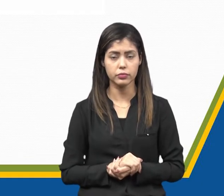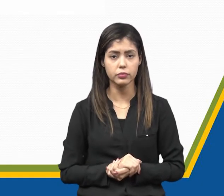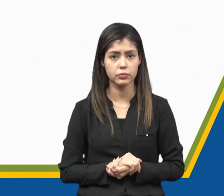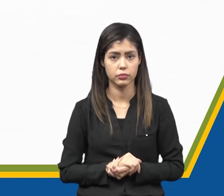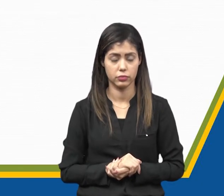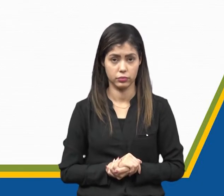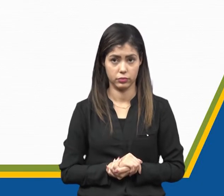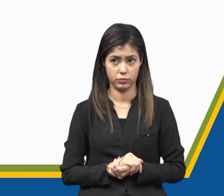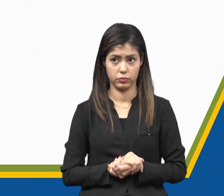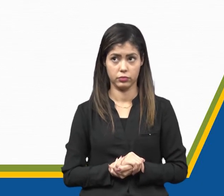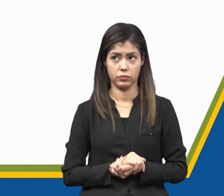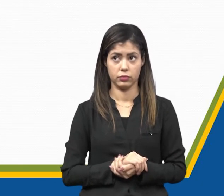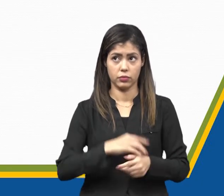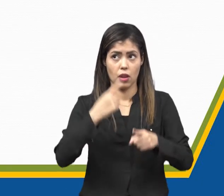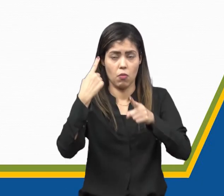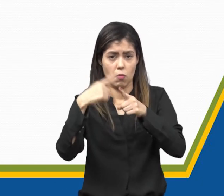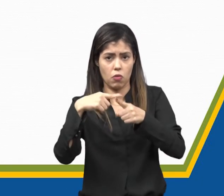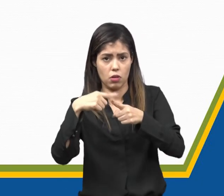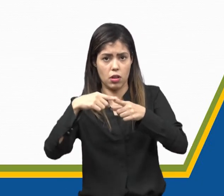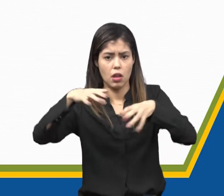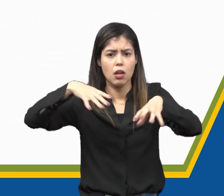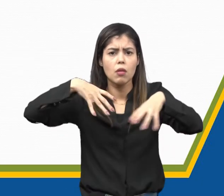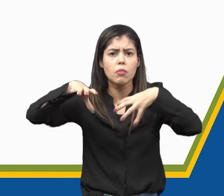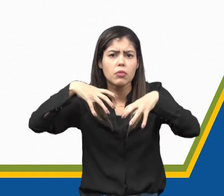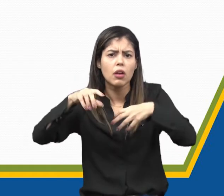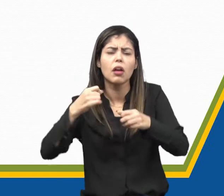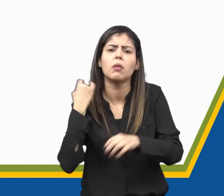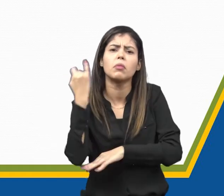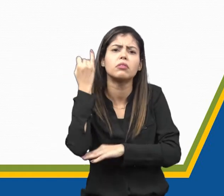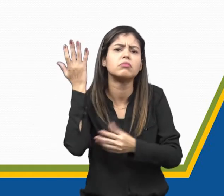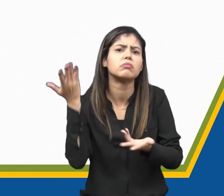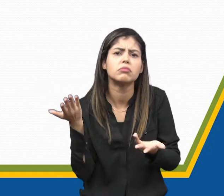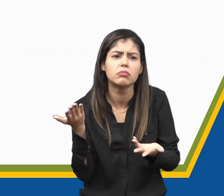seguir. Por que a mobilidade é importante?